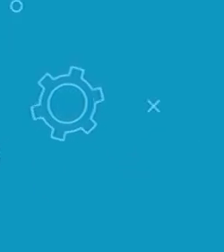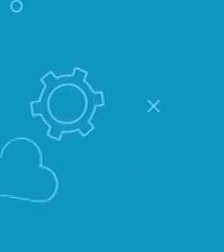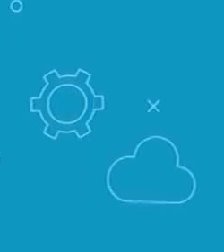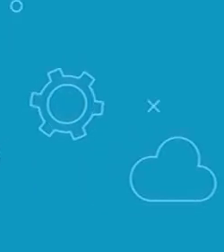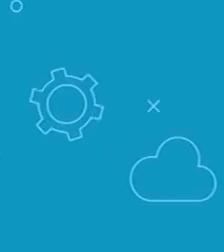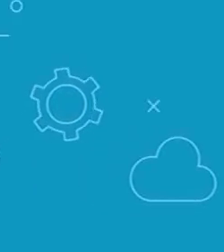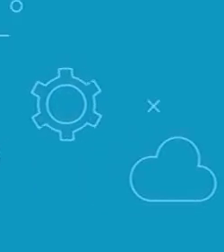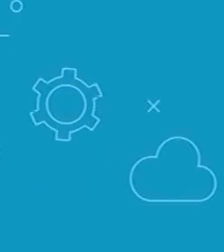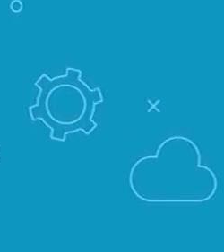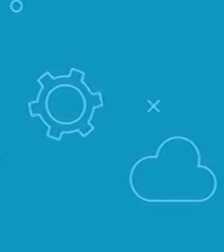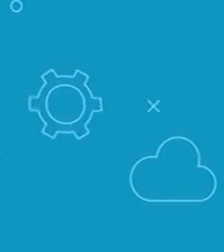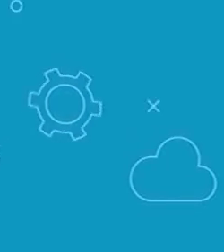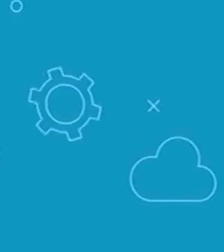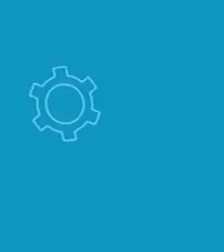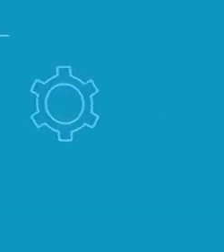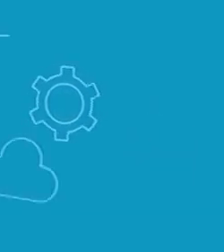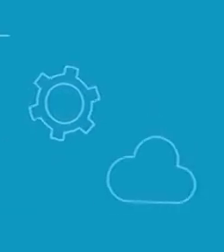Tchau, tchau.